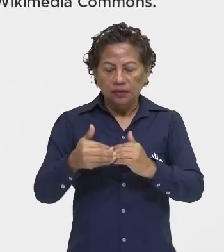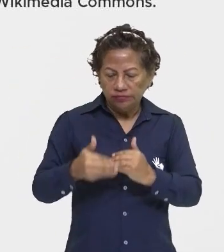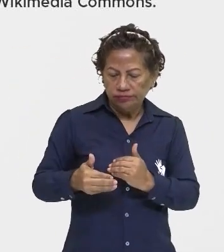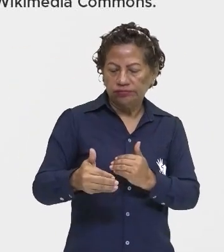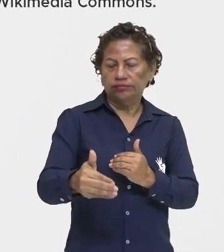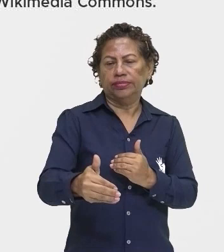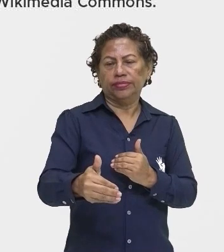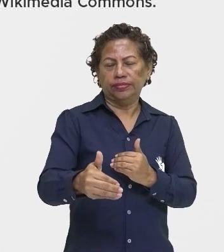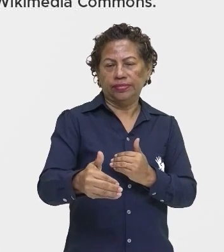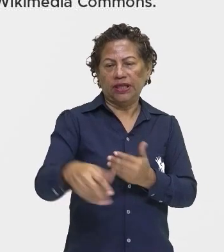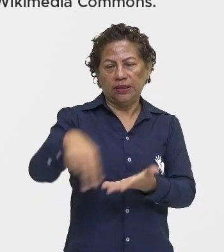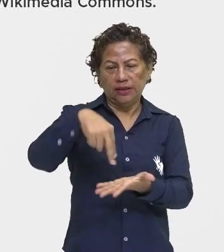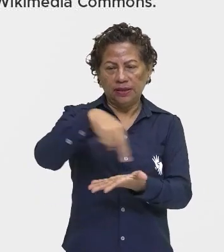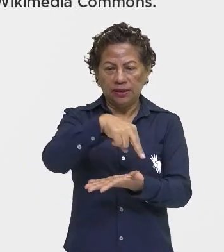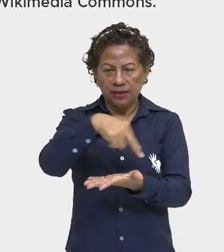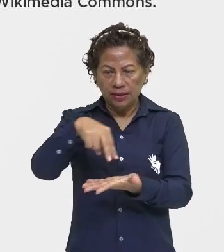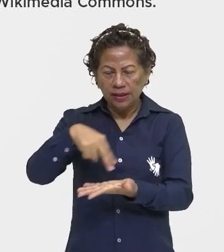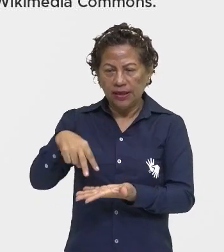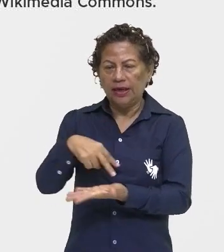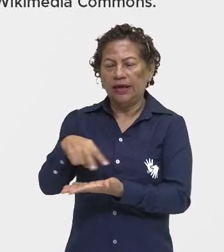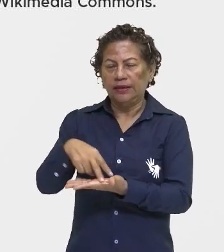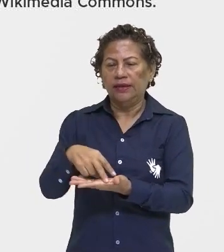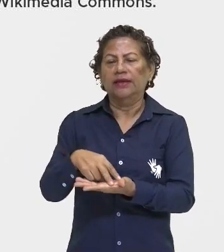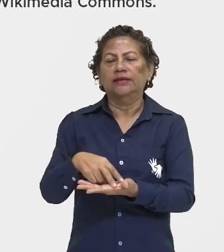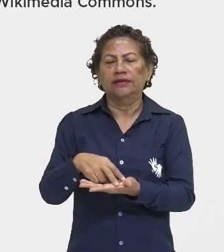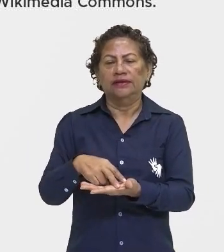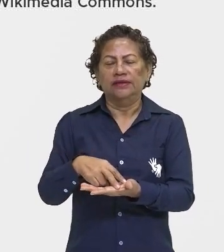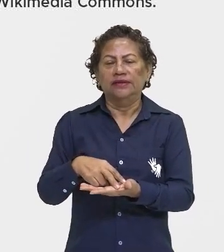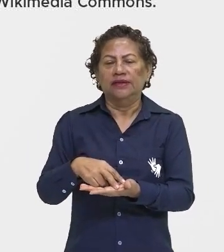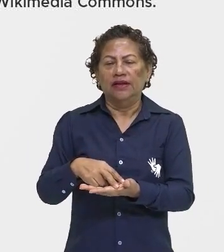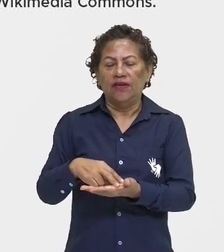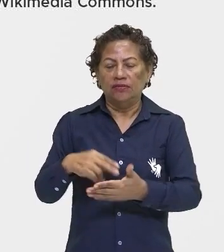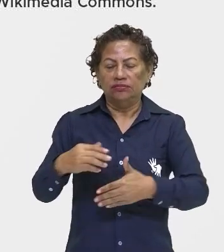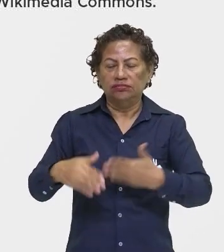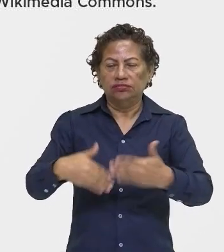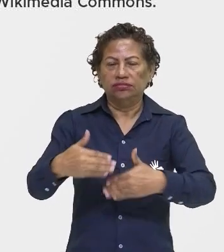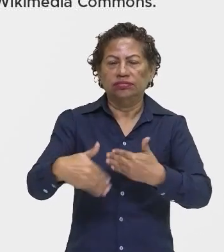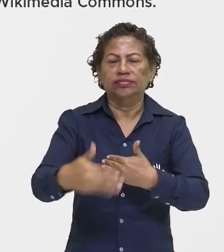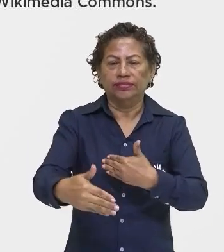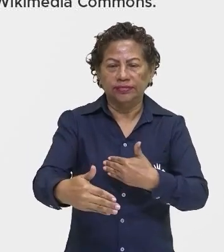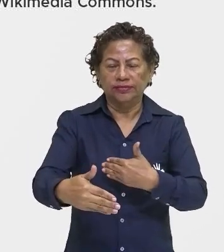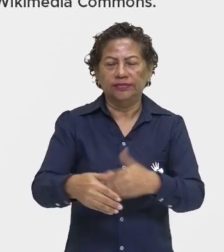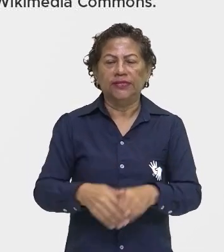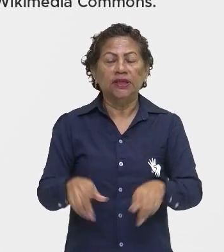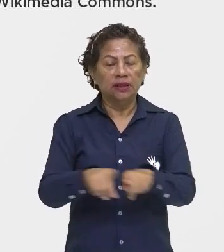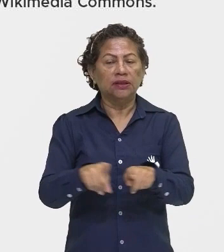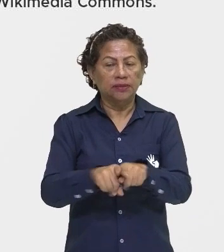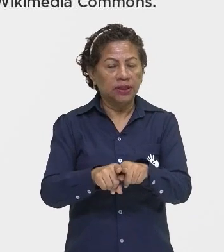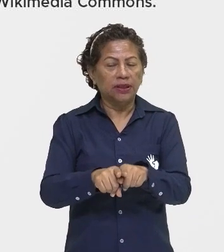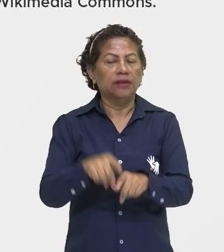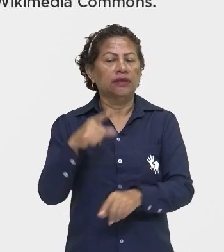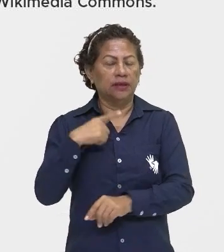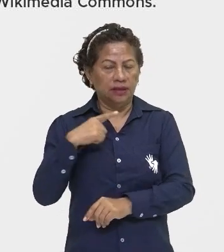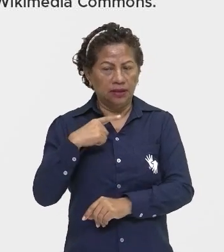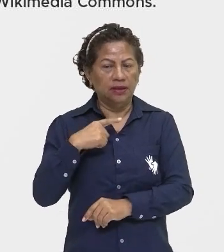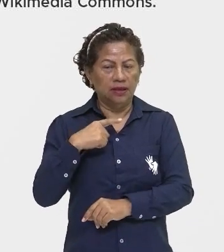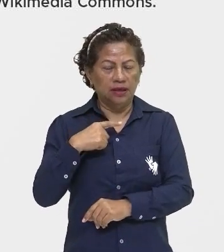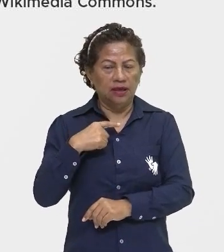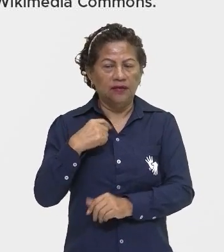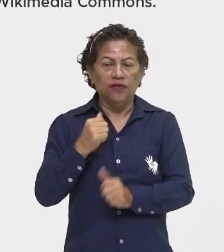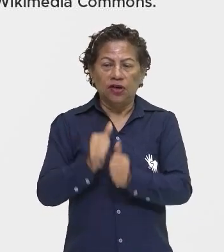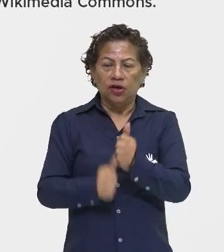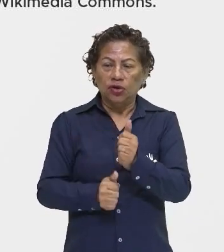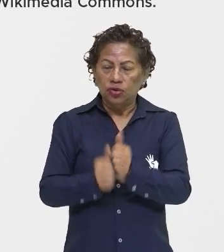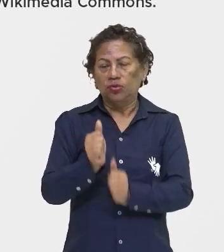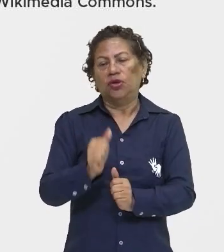tempo, a dança ganhou espaço em diversos segmentos, inclusive no esporte, como nos primeiros Jogos Olímpicos